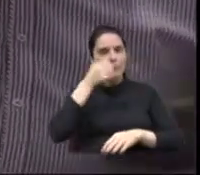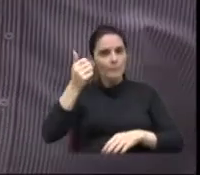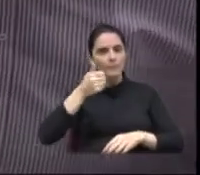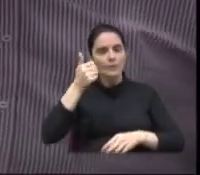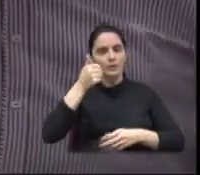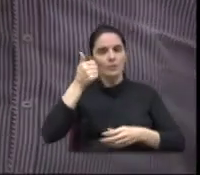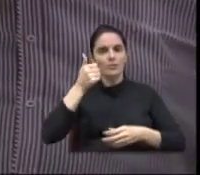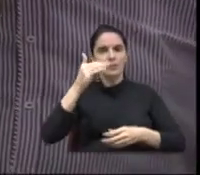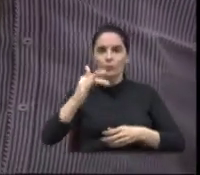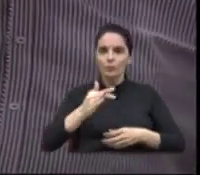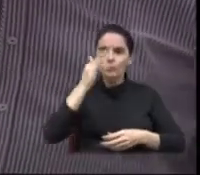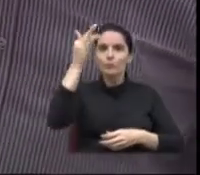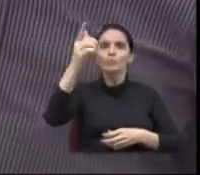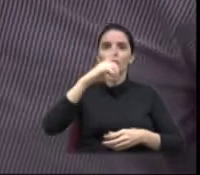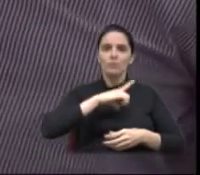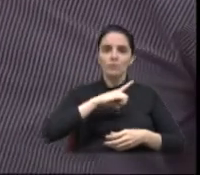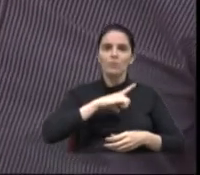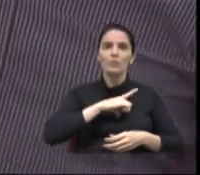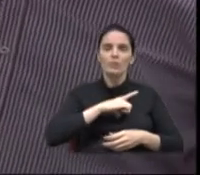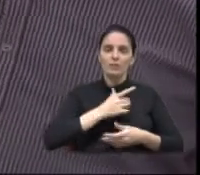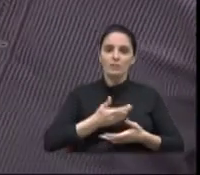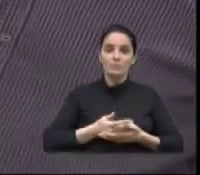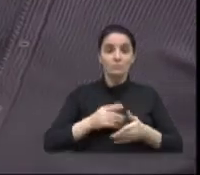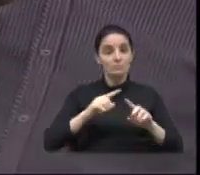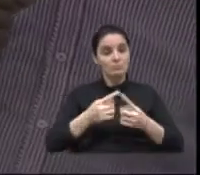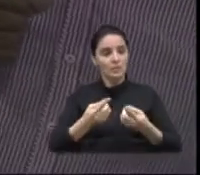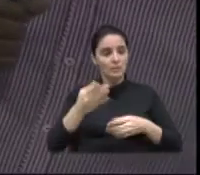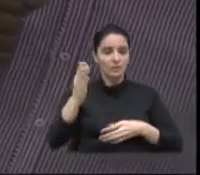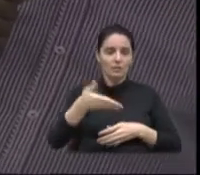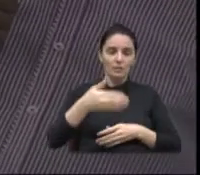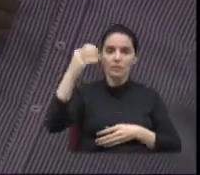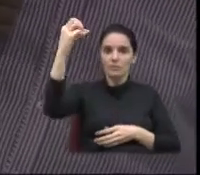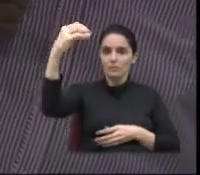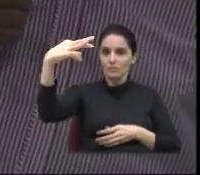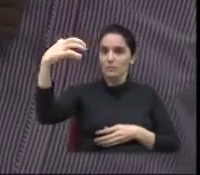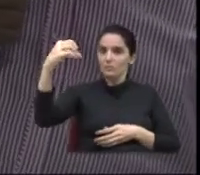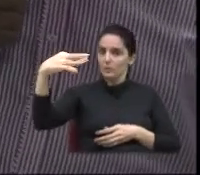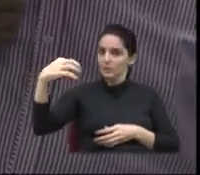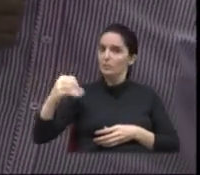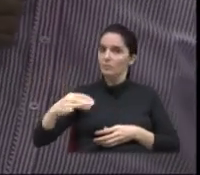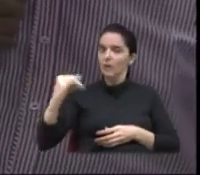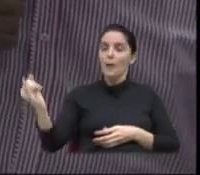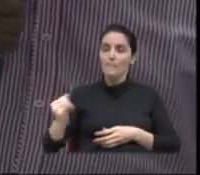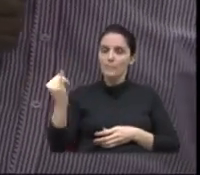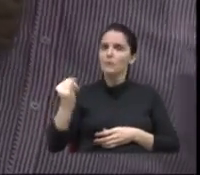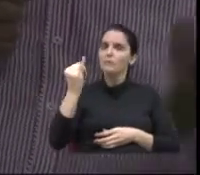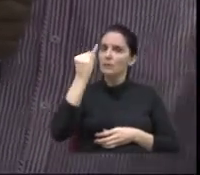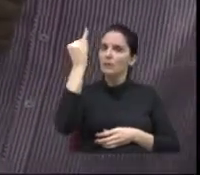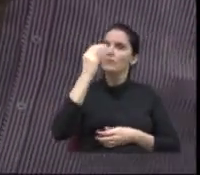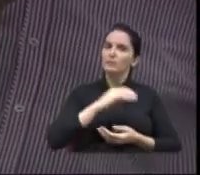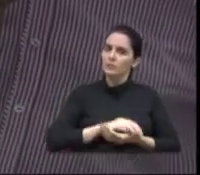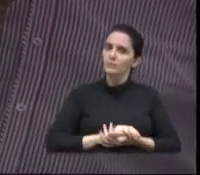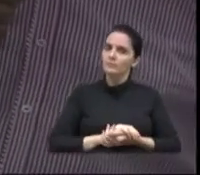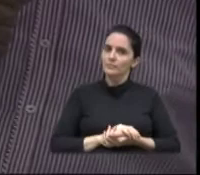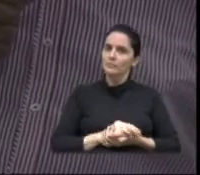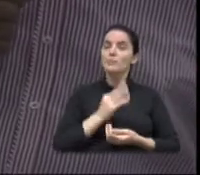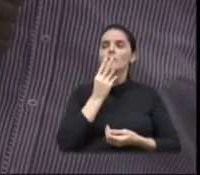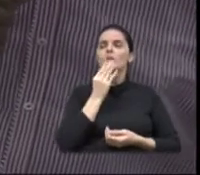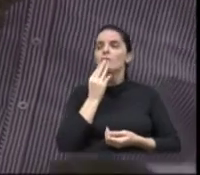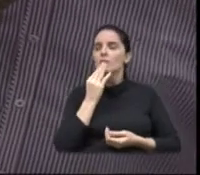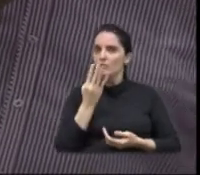sentido que futuramente teremos essa benfeitoria. Mas, por enquanto, o semáforo é muito importante, Vaguinho, porque ali, eu inclusive passei hoje